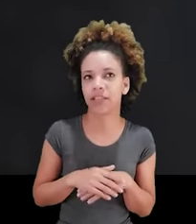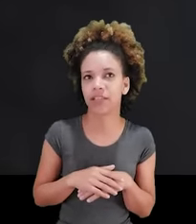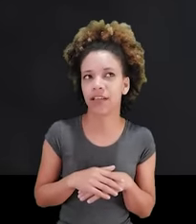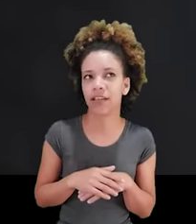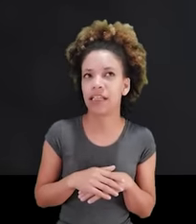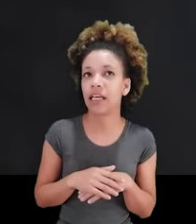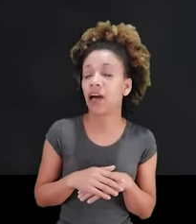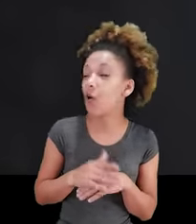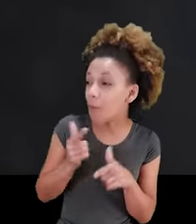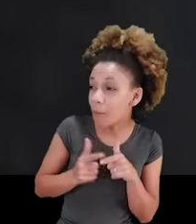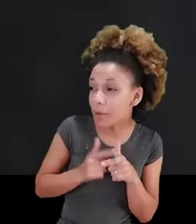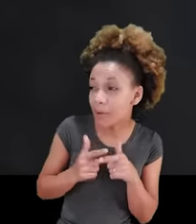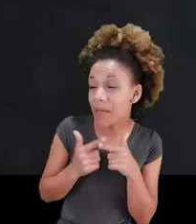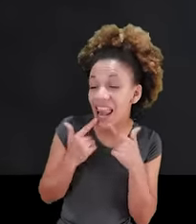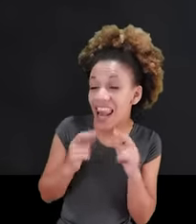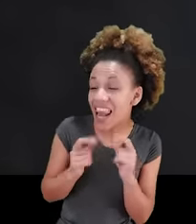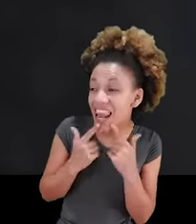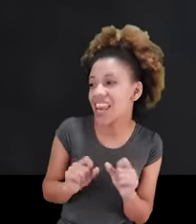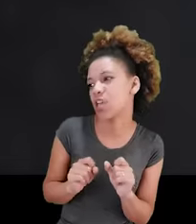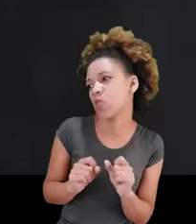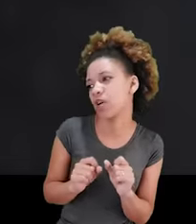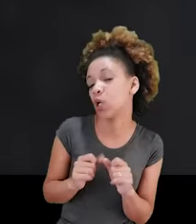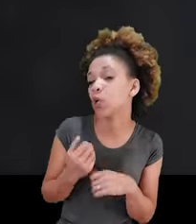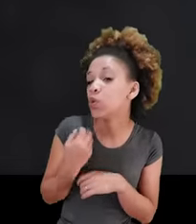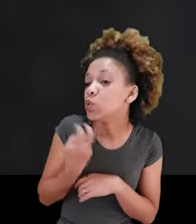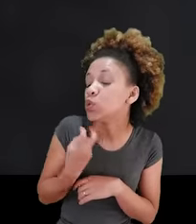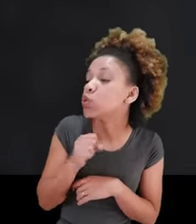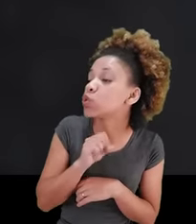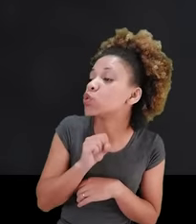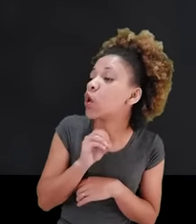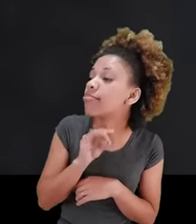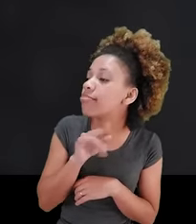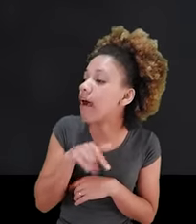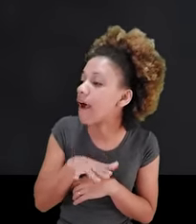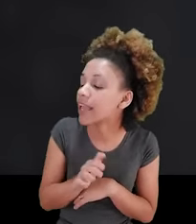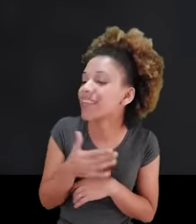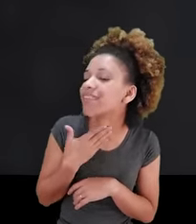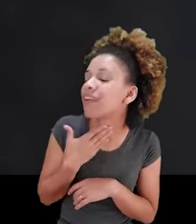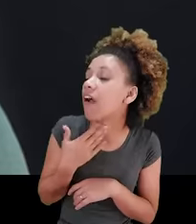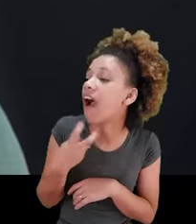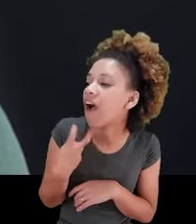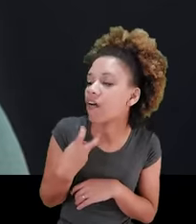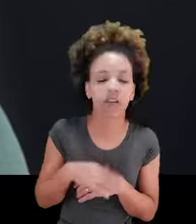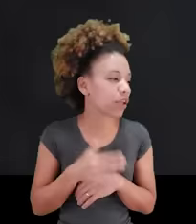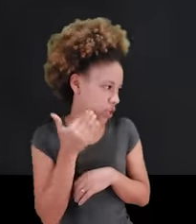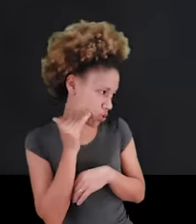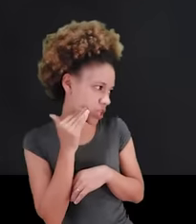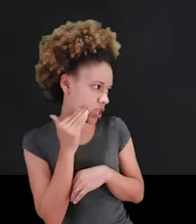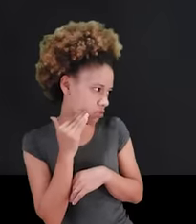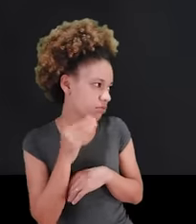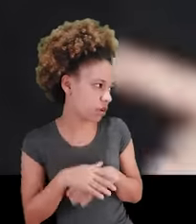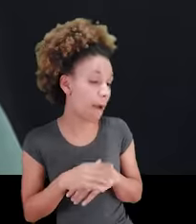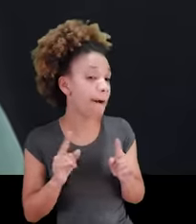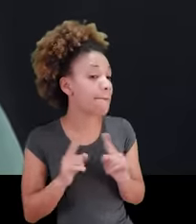que acho que é a questão da língua, pá. Vocês, de facto, do sotaque, vocês não nos entendem. Eu estou a falar normalmente português contigo. Eu entendo você. E tu me entendes,